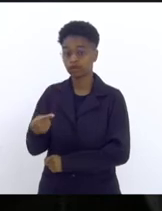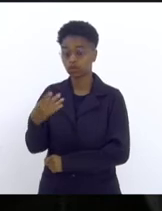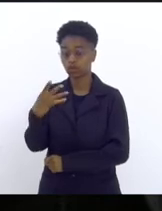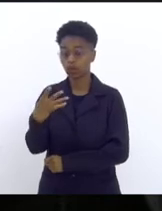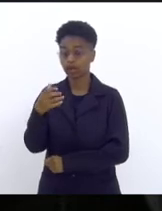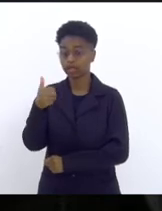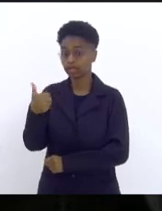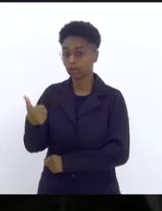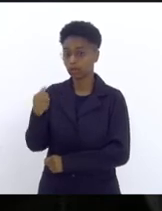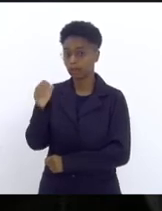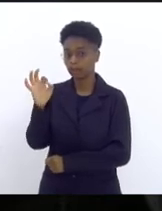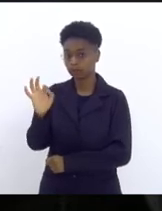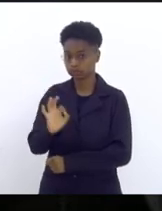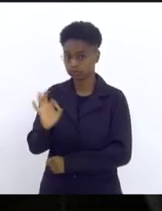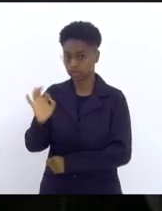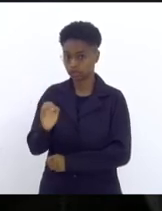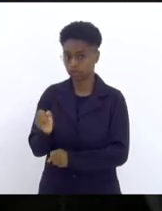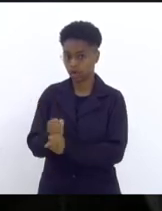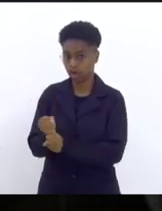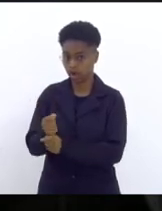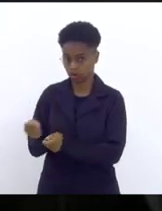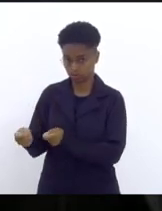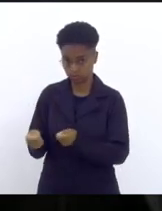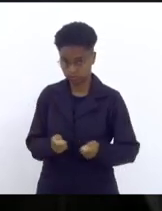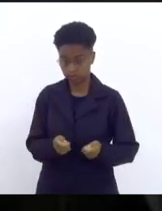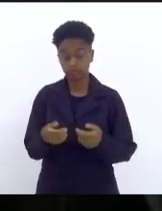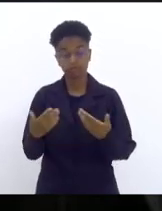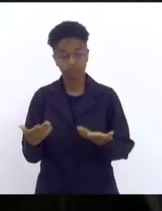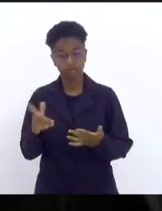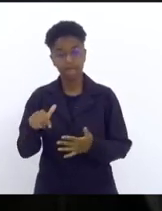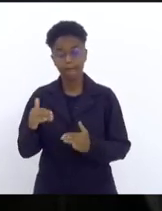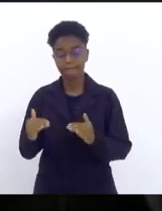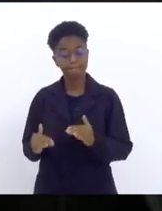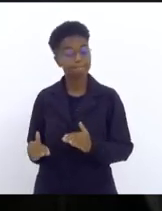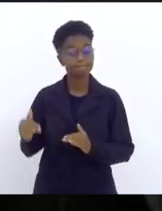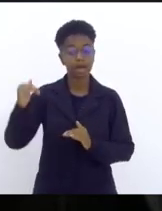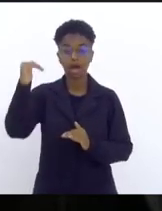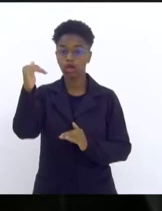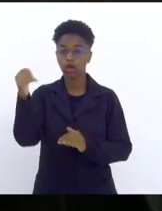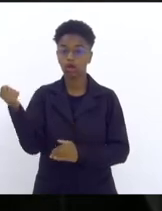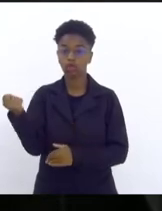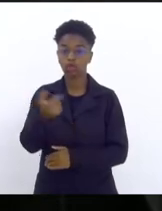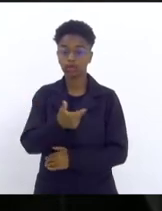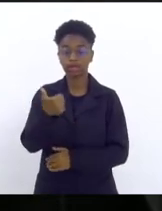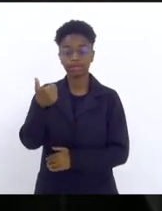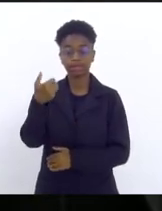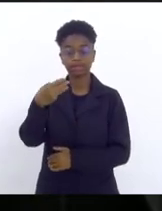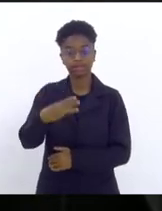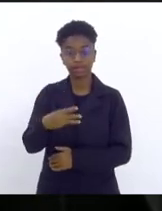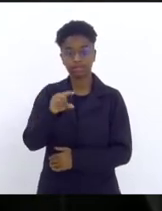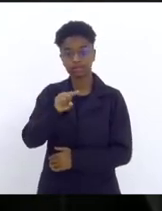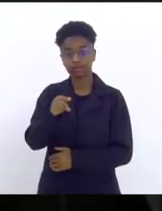22,41% ao ano que é maior do que 13.75